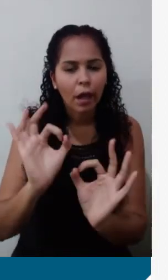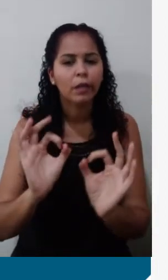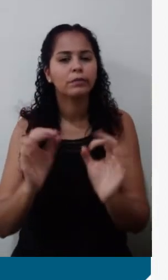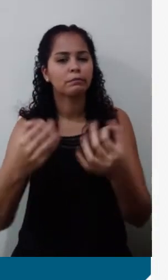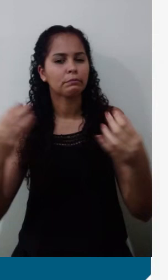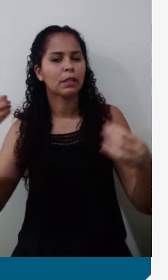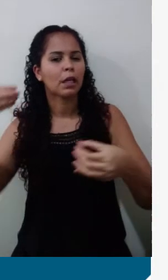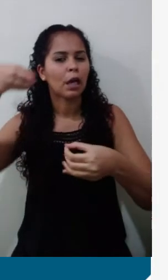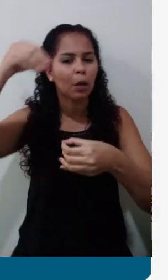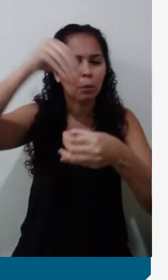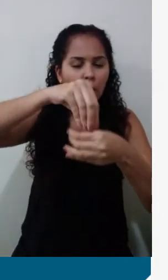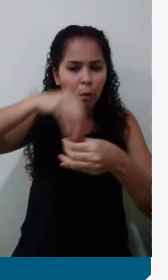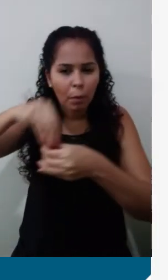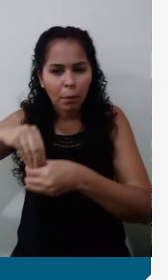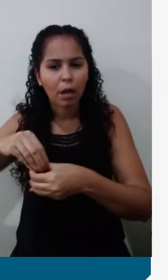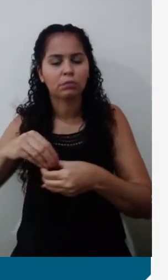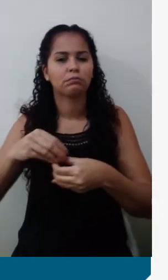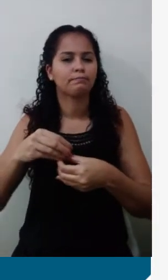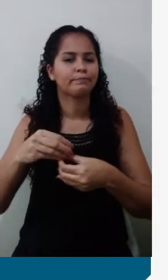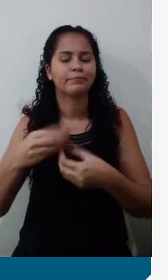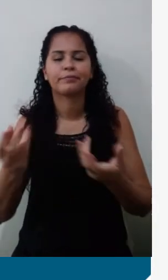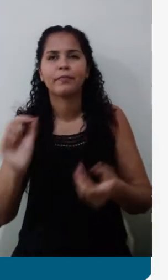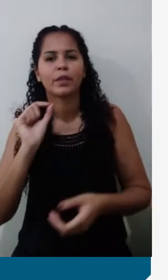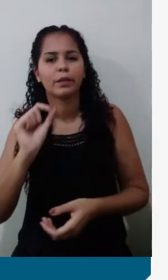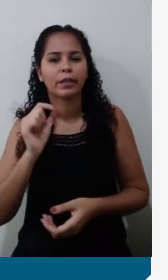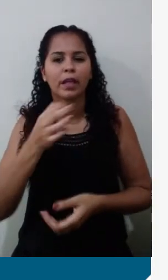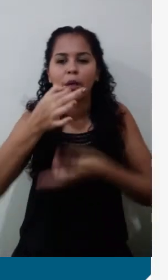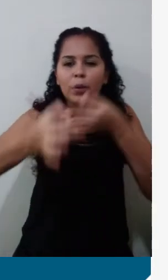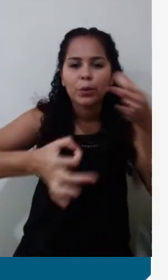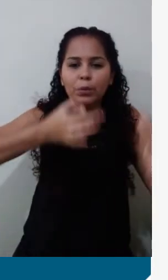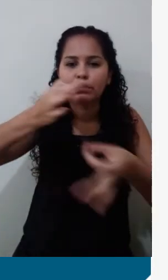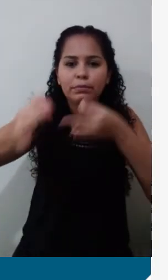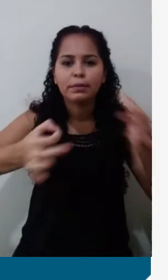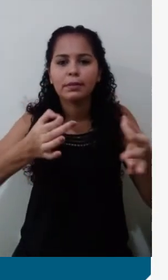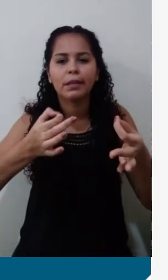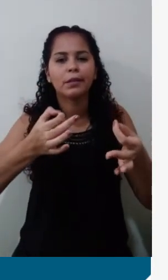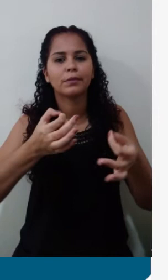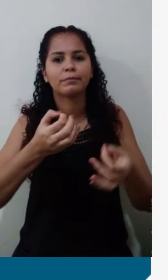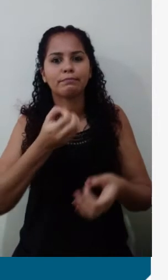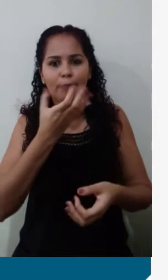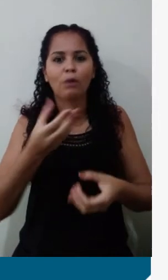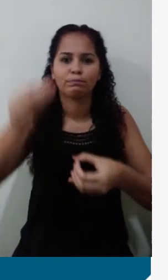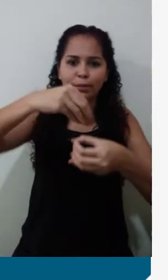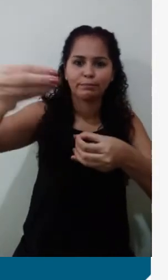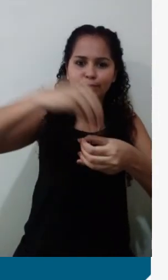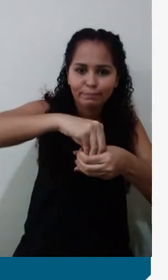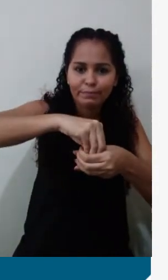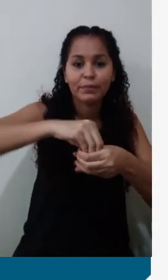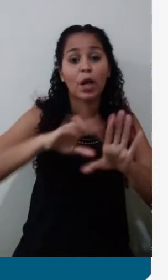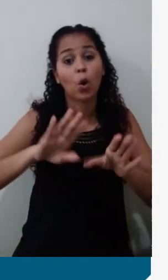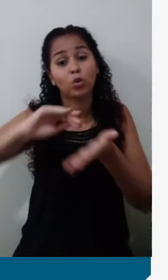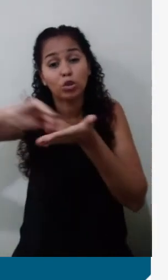seu texto, em incluir ou excluir determinados argumentos que não são tão úteis ou que